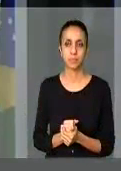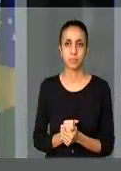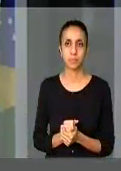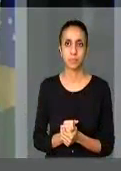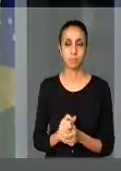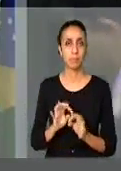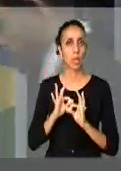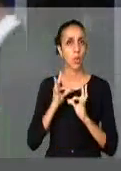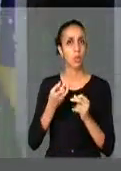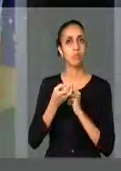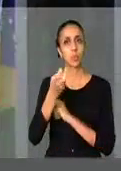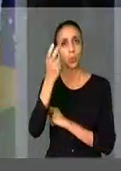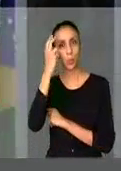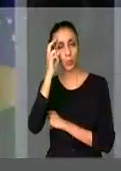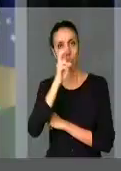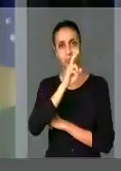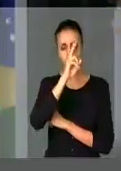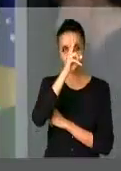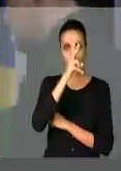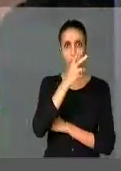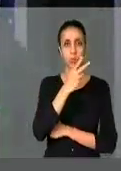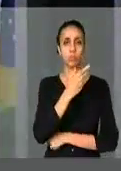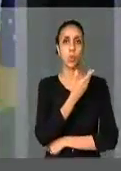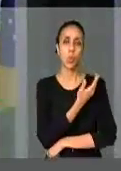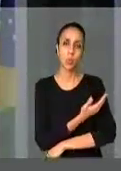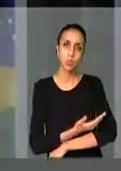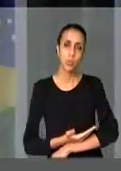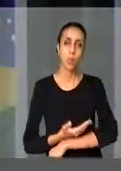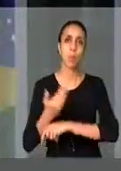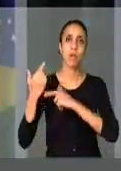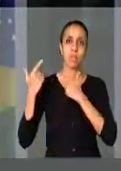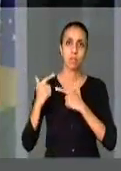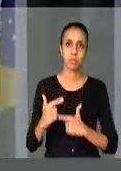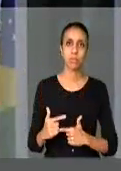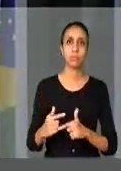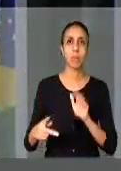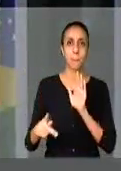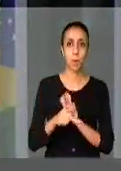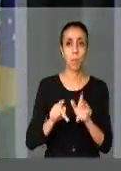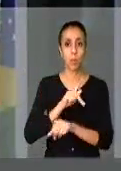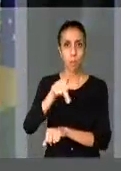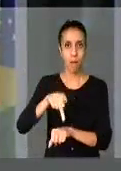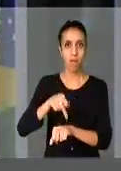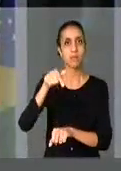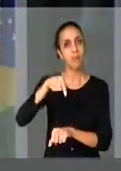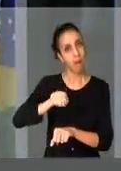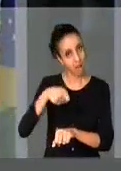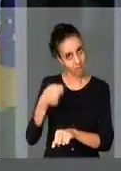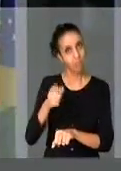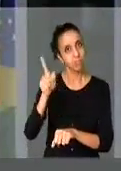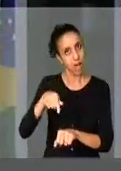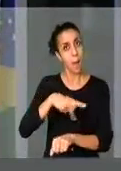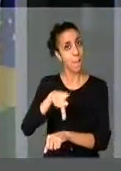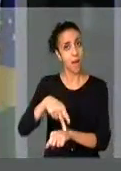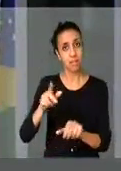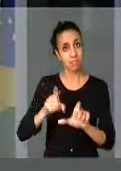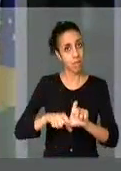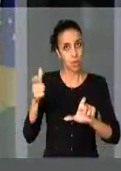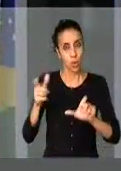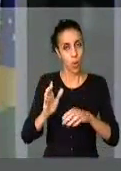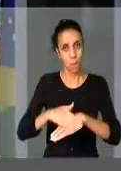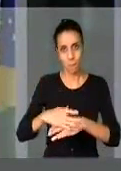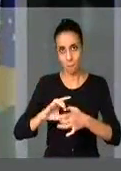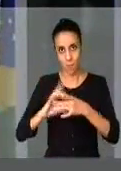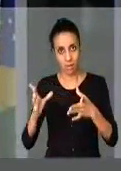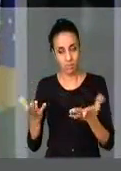que formam a história do povo em um território é o que entendemos como nação. A cidade